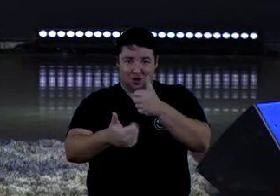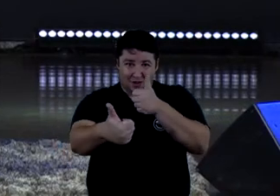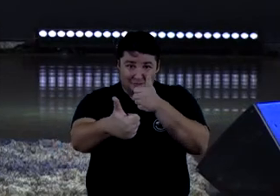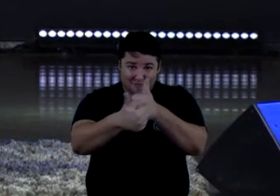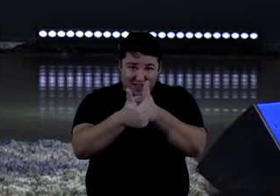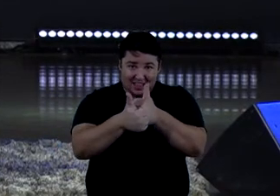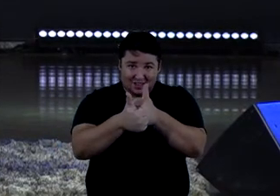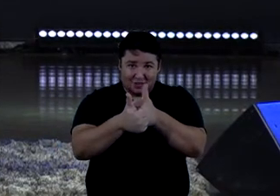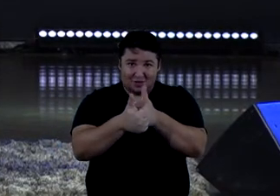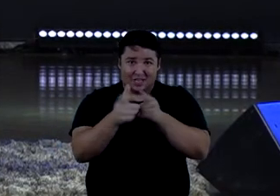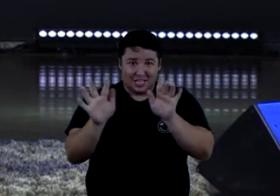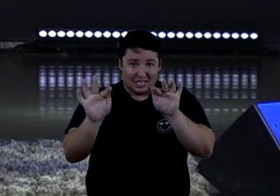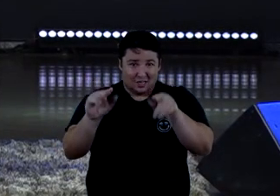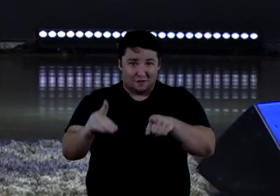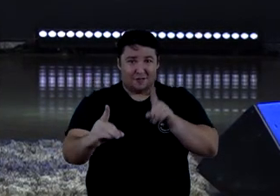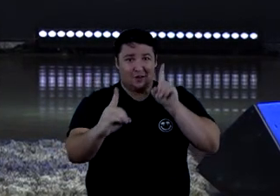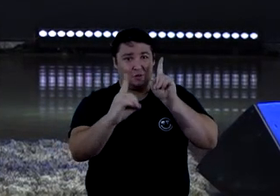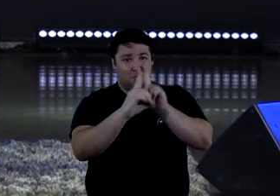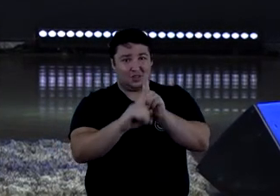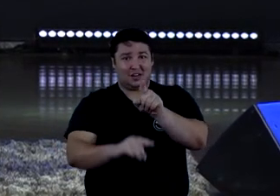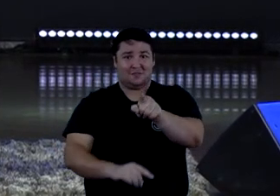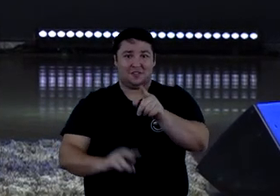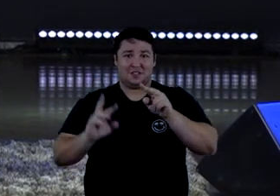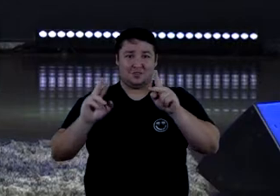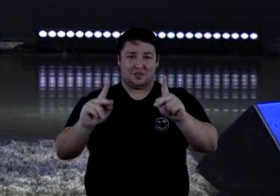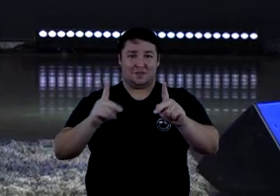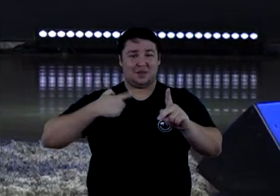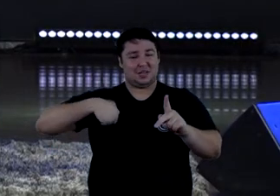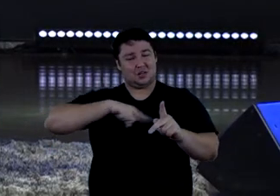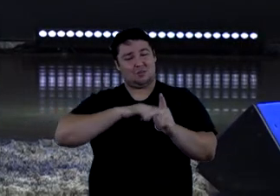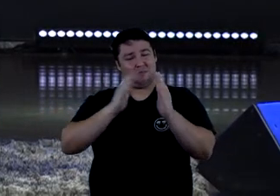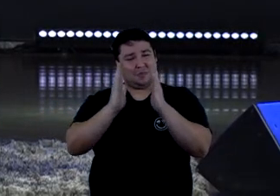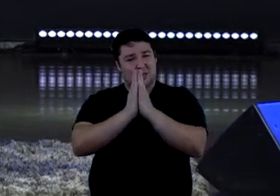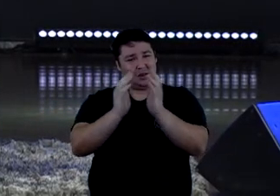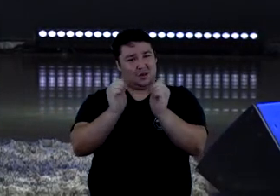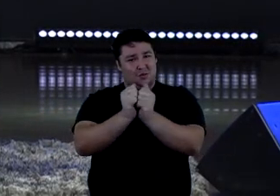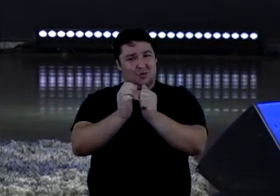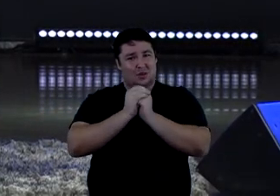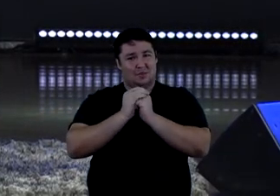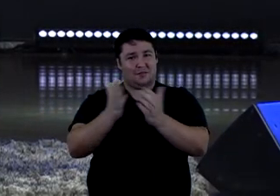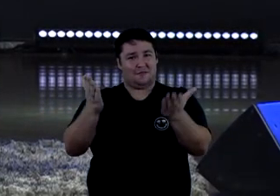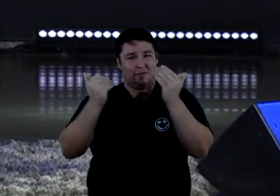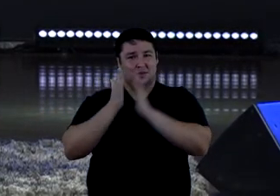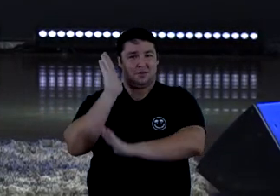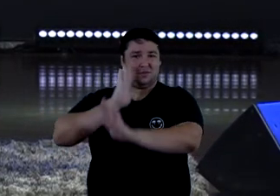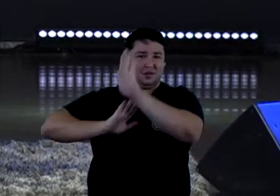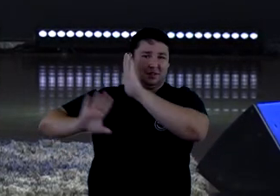pedir, deixa o teu nome lá, para que a gente possa orar por você. Amém? Vamos ficar de pé.